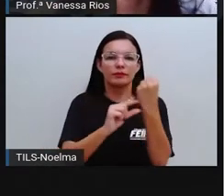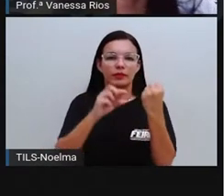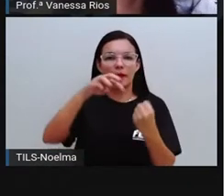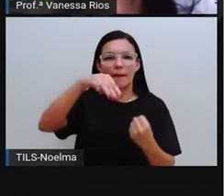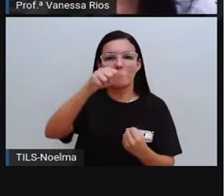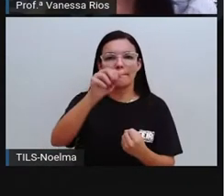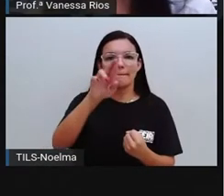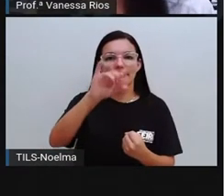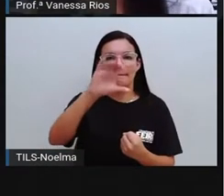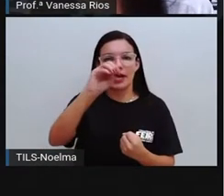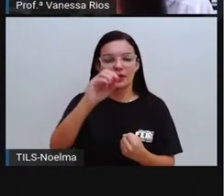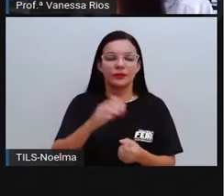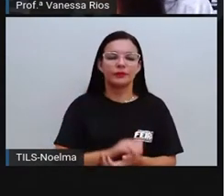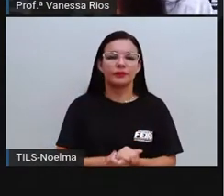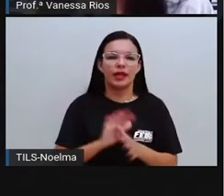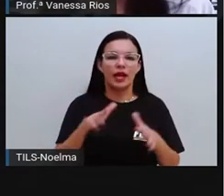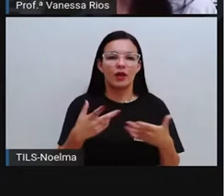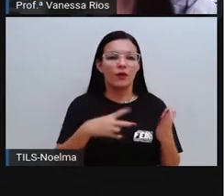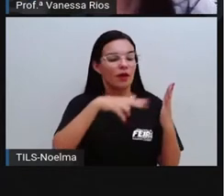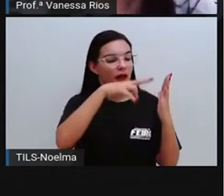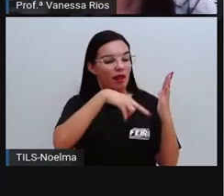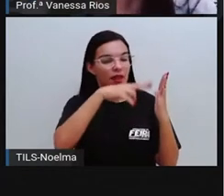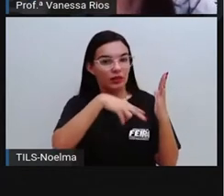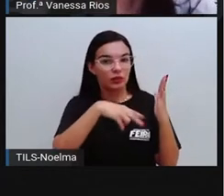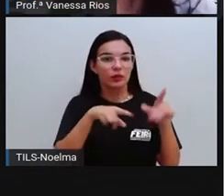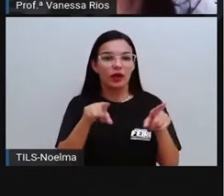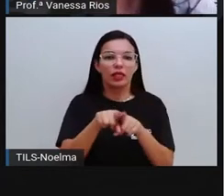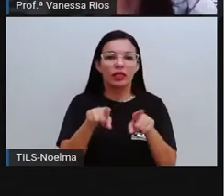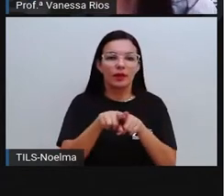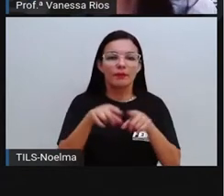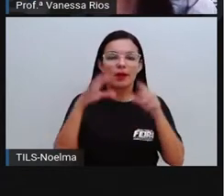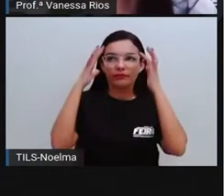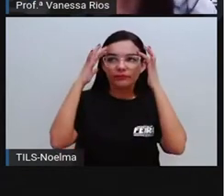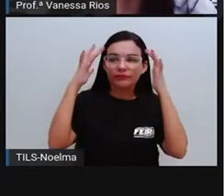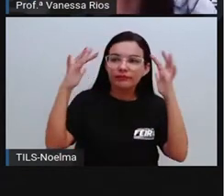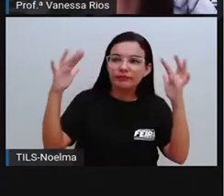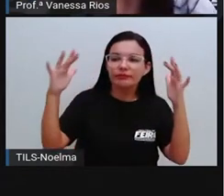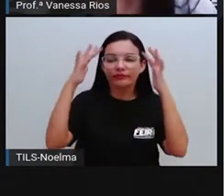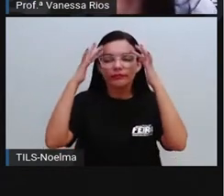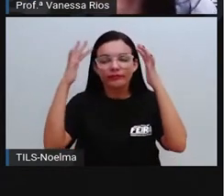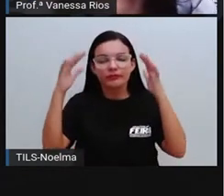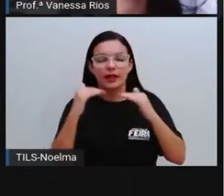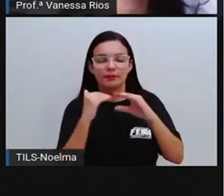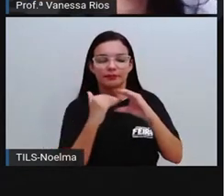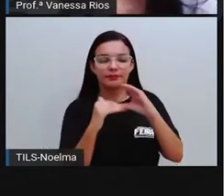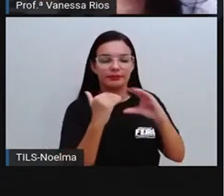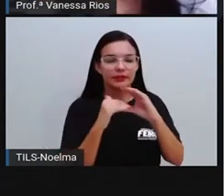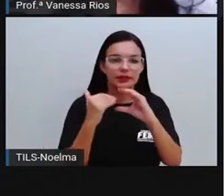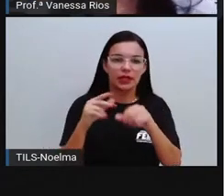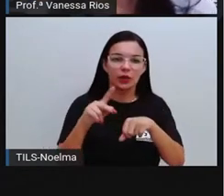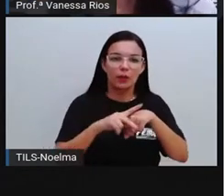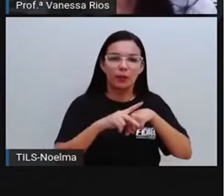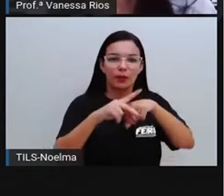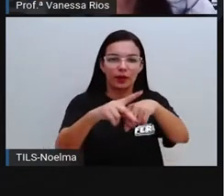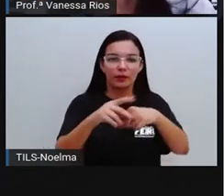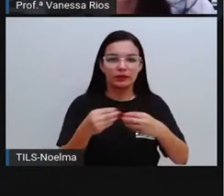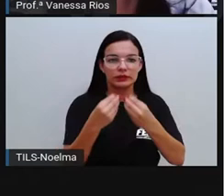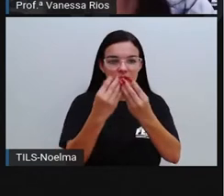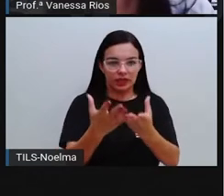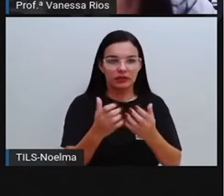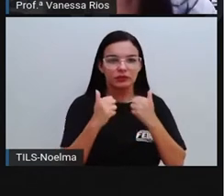Quintana. E a gente vai fazer aí não só a leitura, mas também a reflexão da mensagem que esse poema traz para a